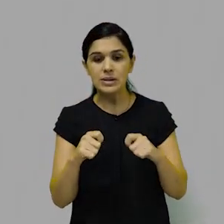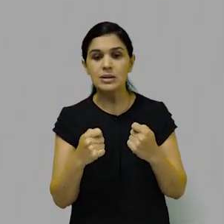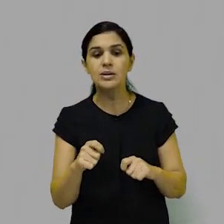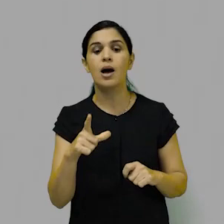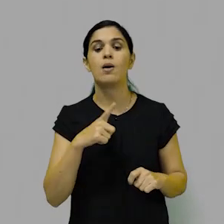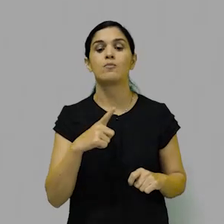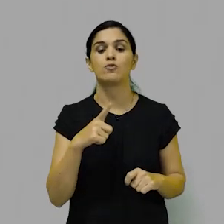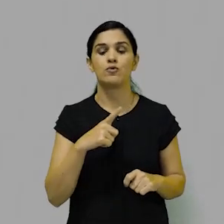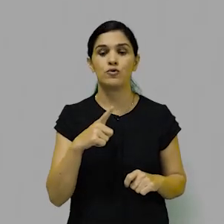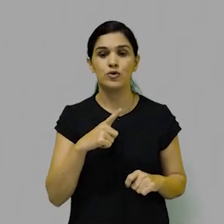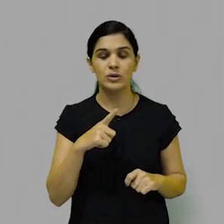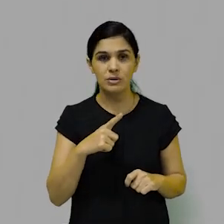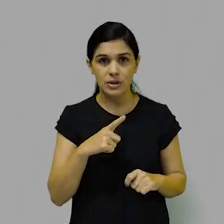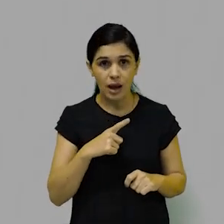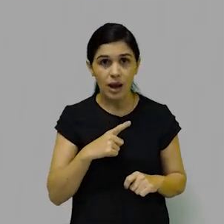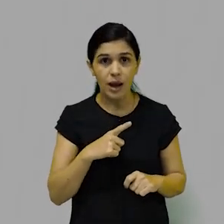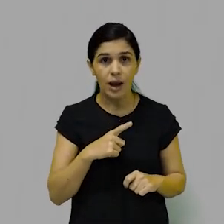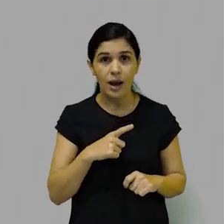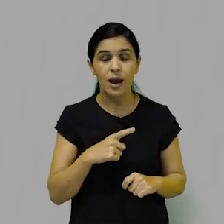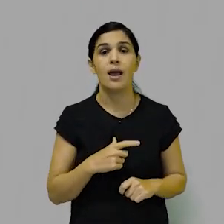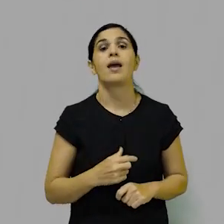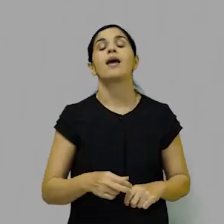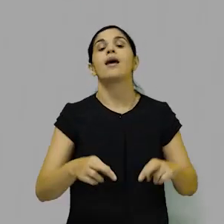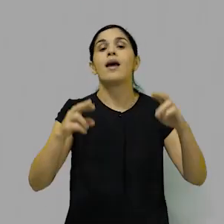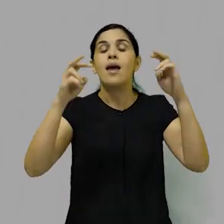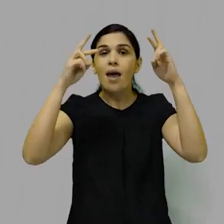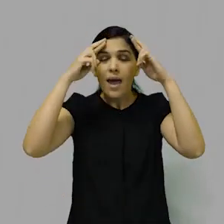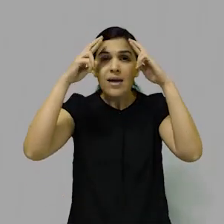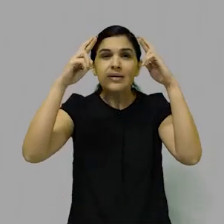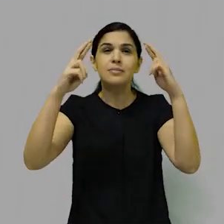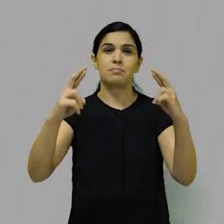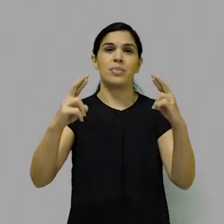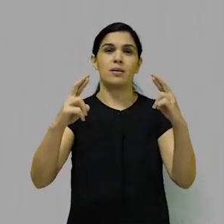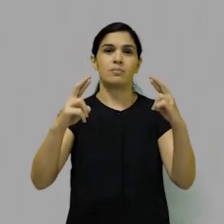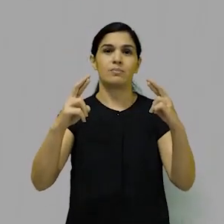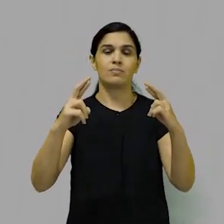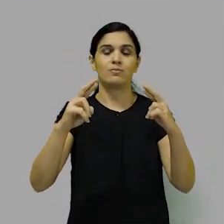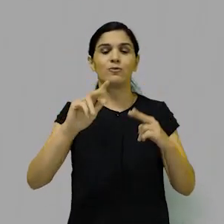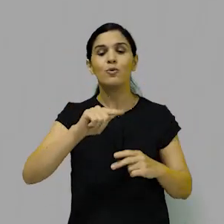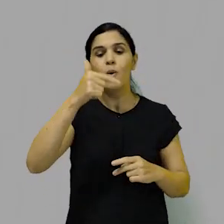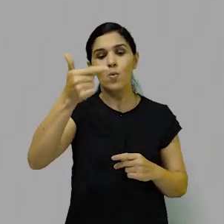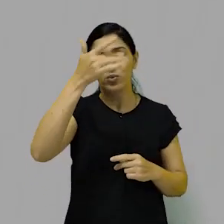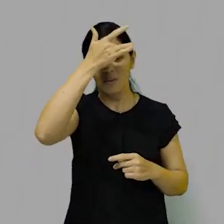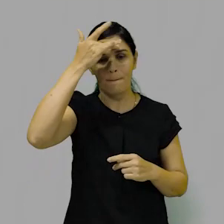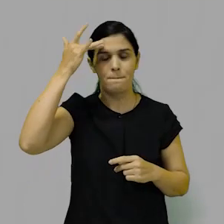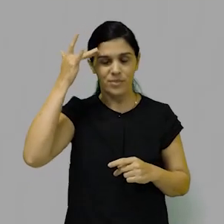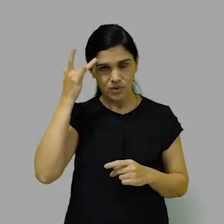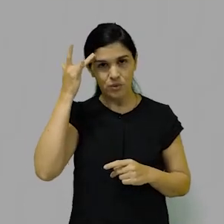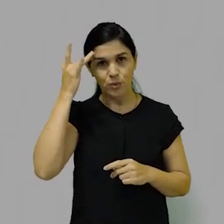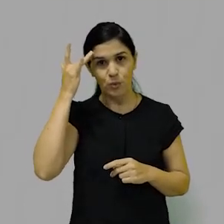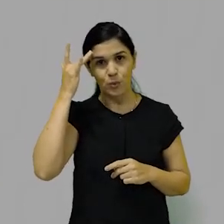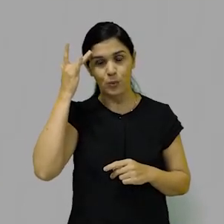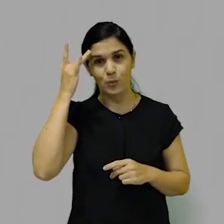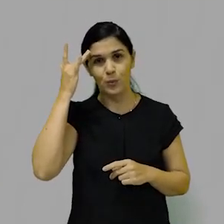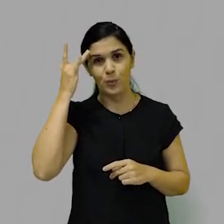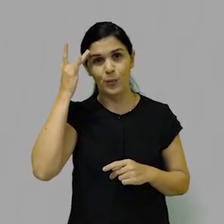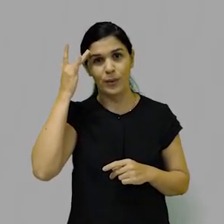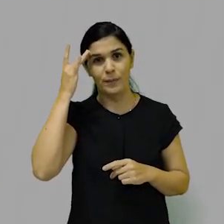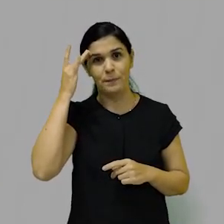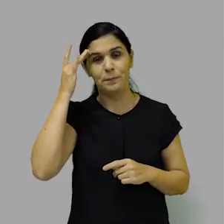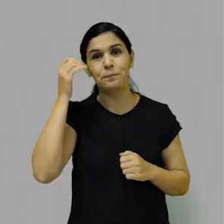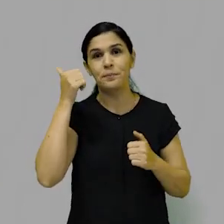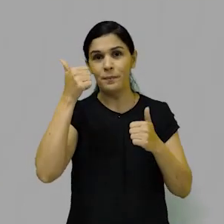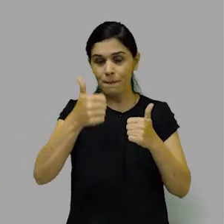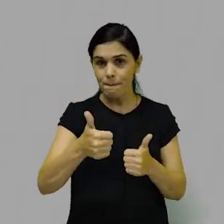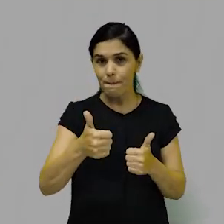Vamos respeitar as diferenças. E quando eu falo de diferenças, eu falo porque existem determinadas situações na qual o